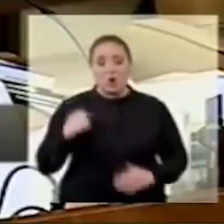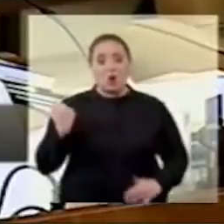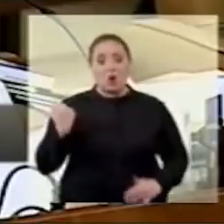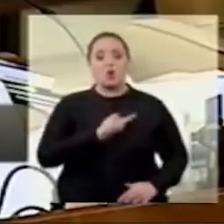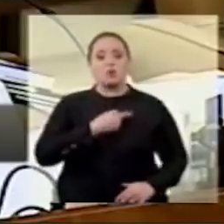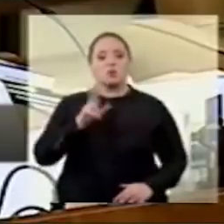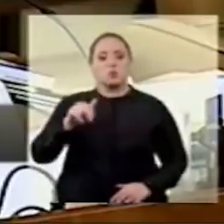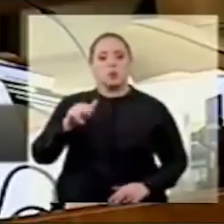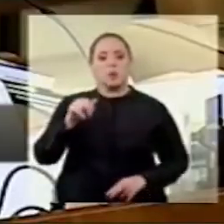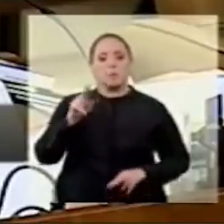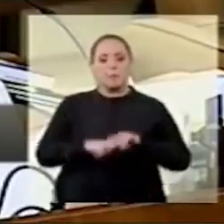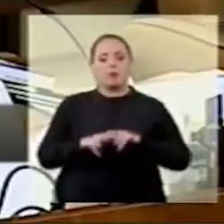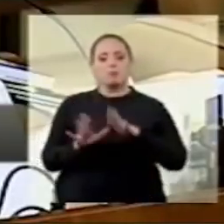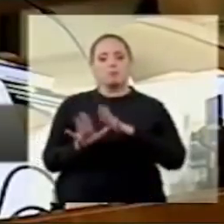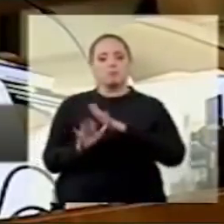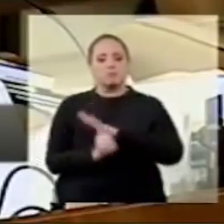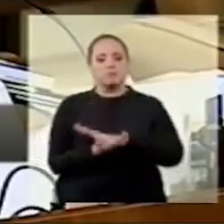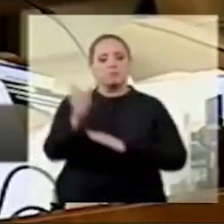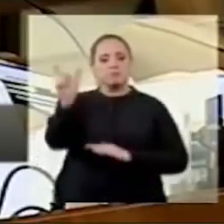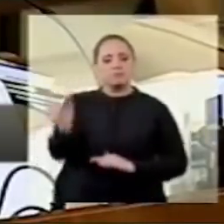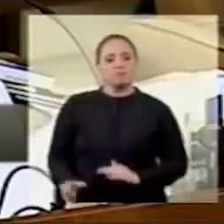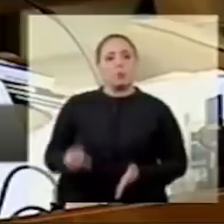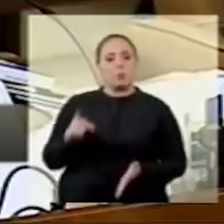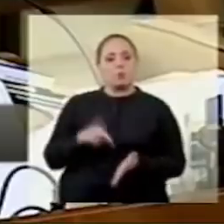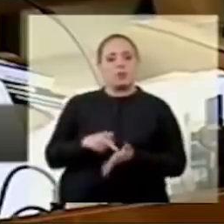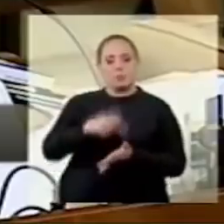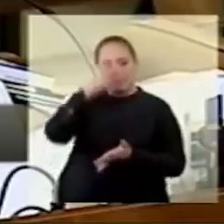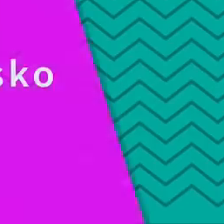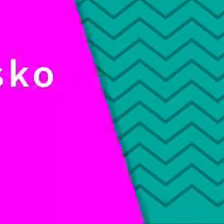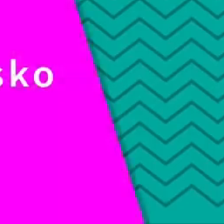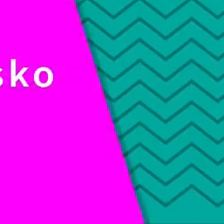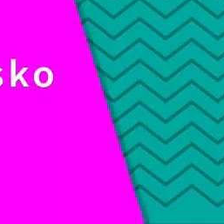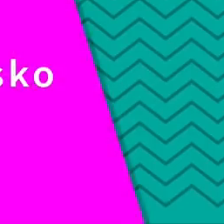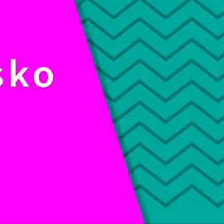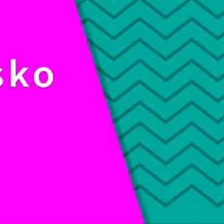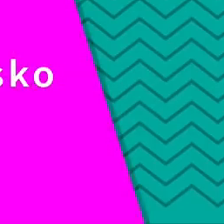prendemos os verdadeiros bandidos no Brasil.